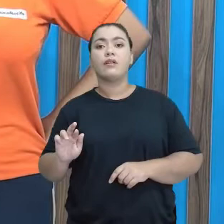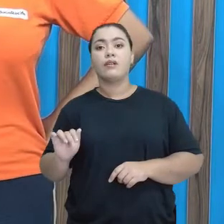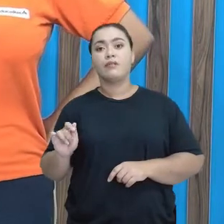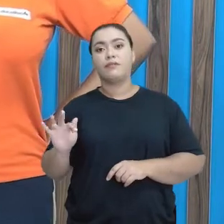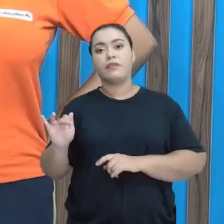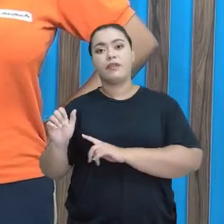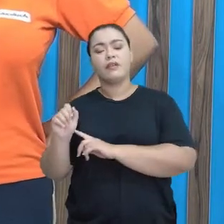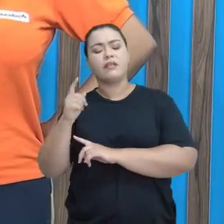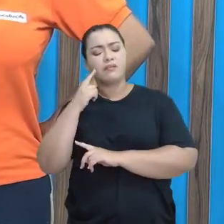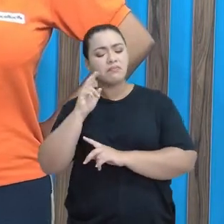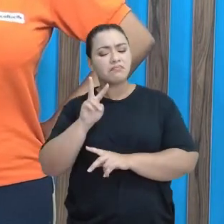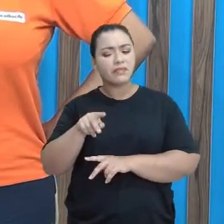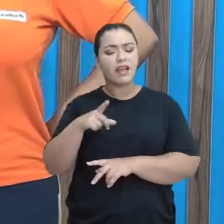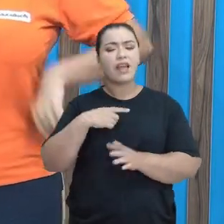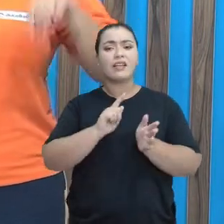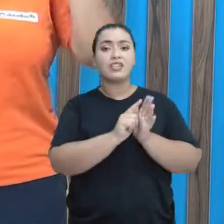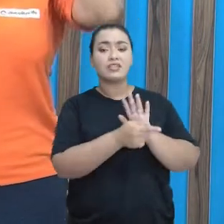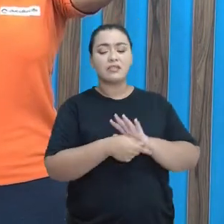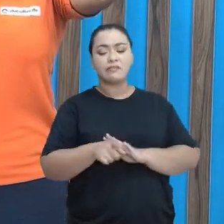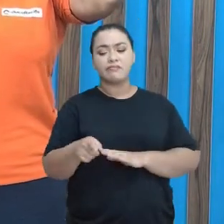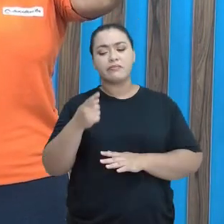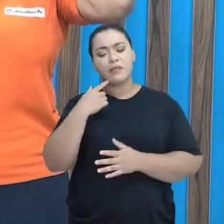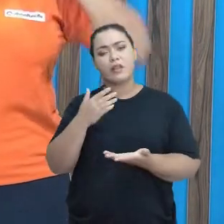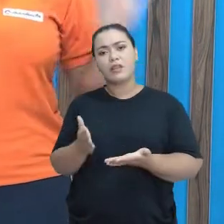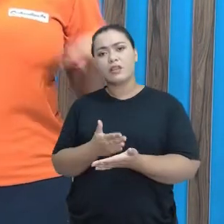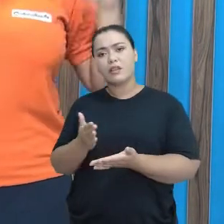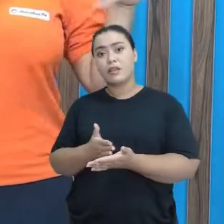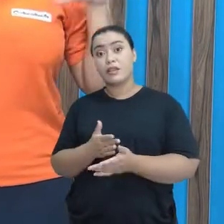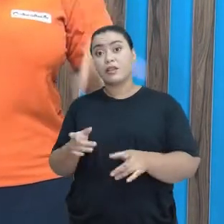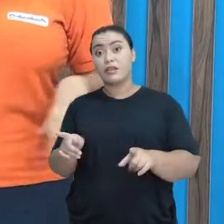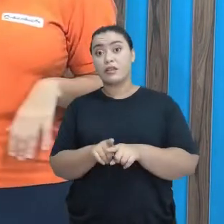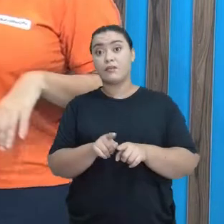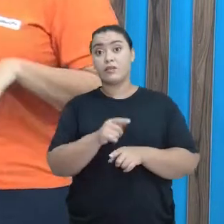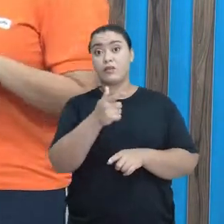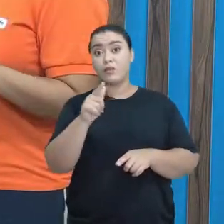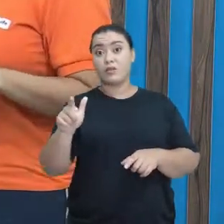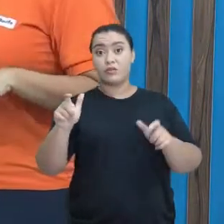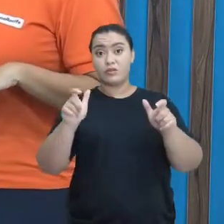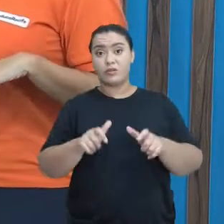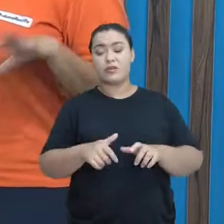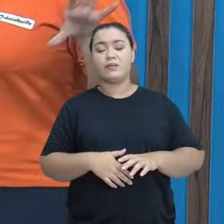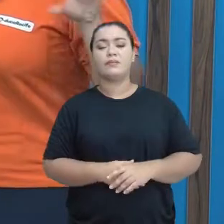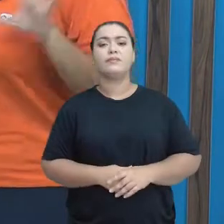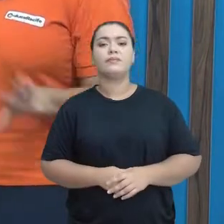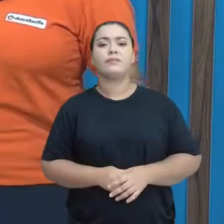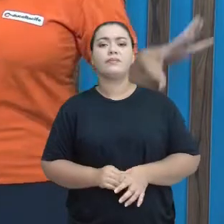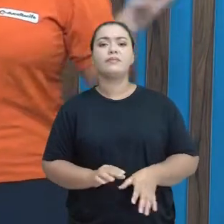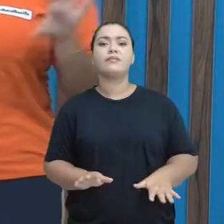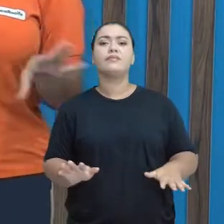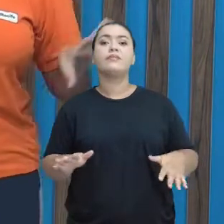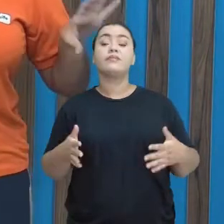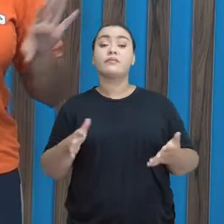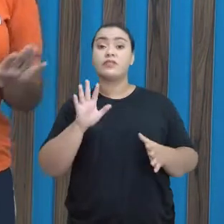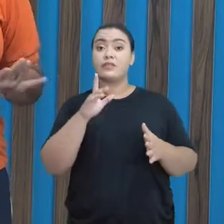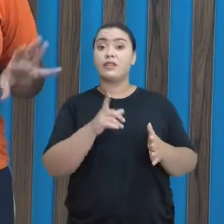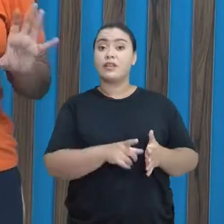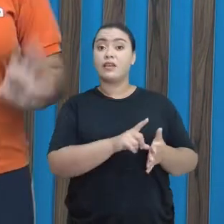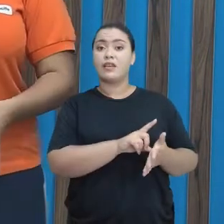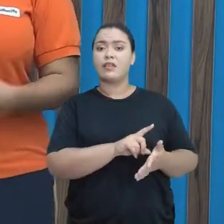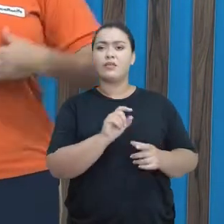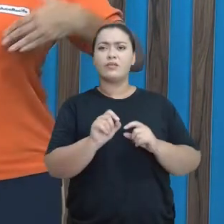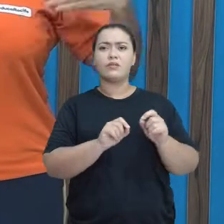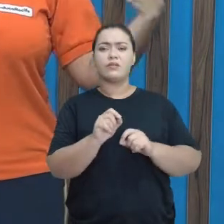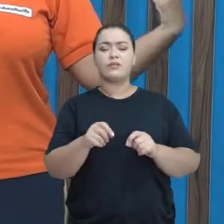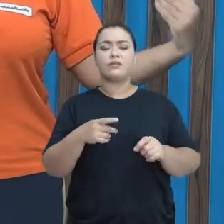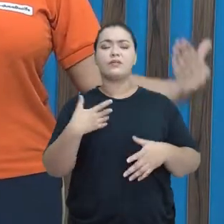nas livrarias, a gente também vê em vários outros lugares, tá certo? E aí, antes da gente começar, que tal a